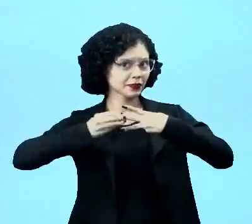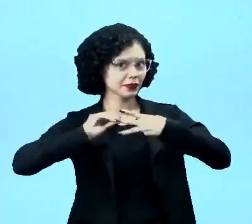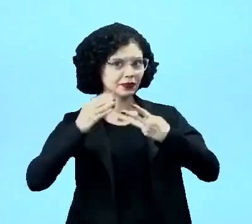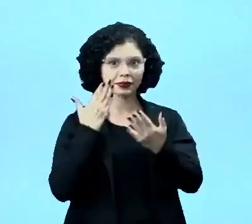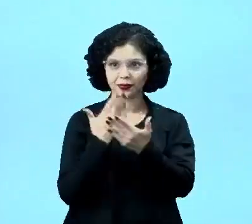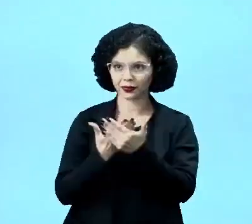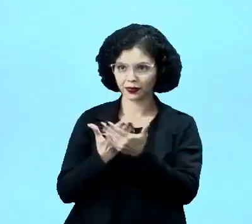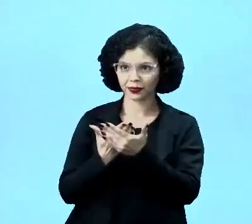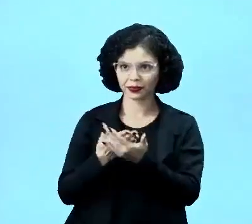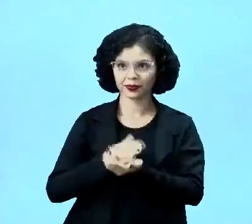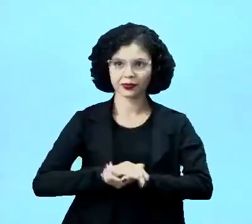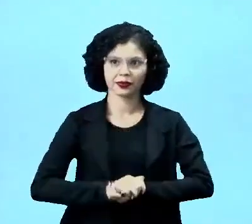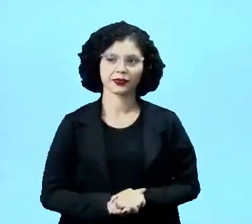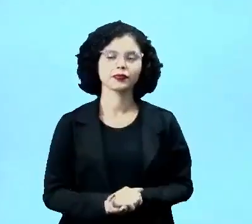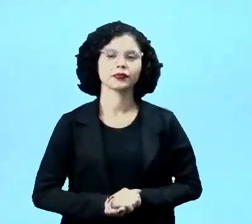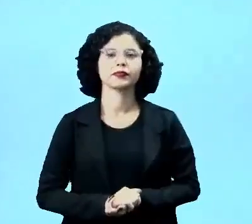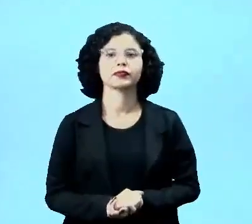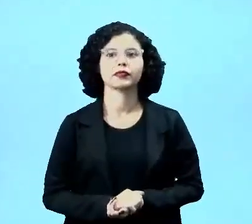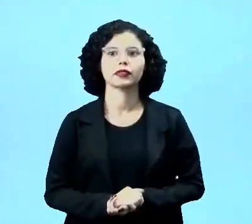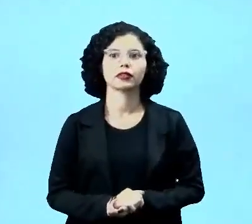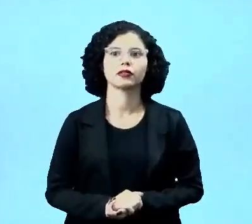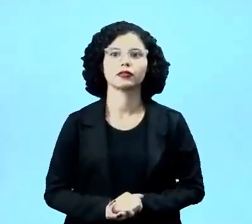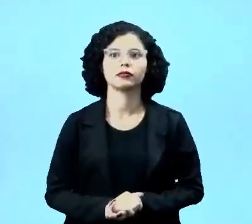citologia. Vamos lá?